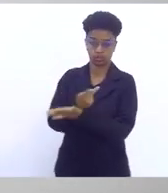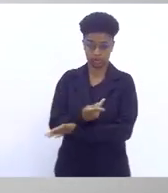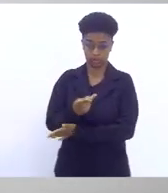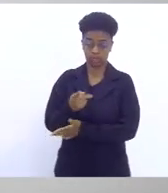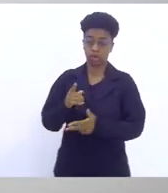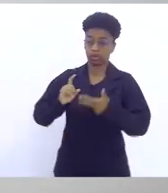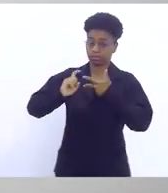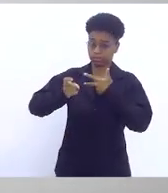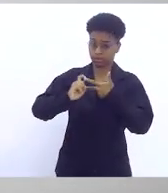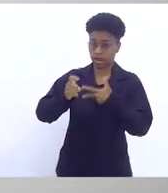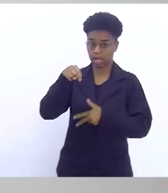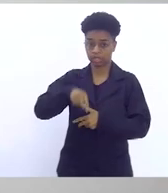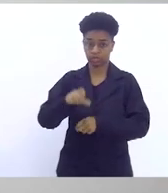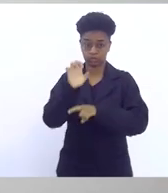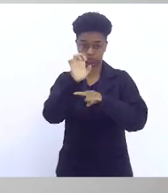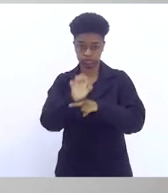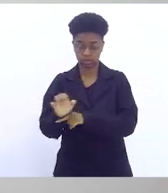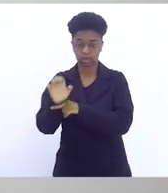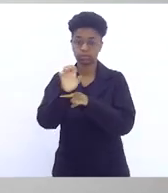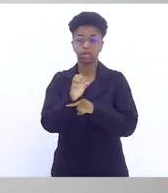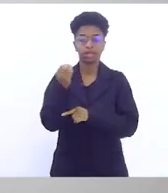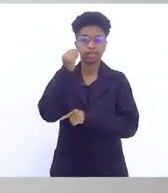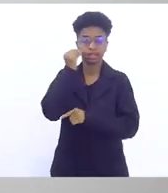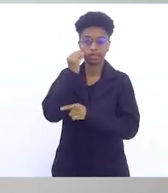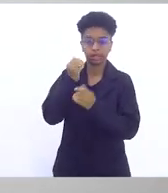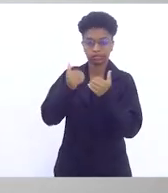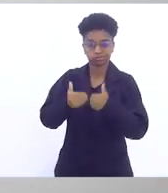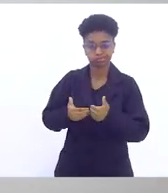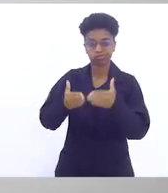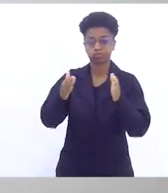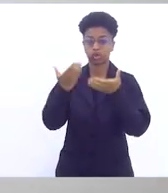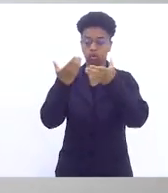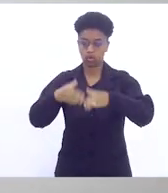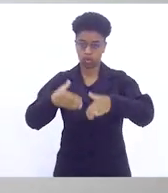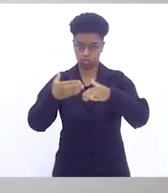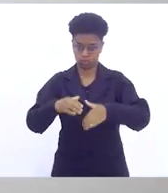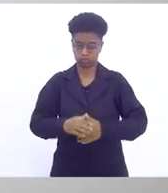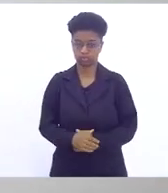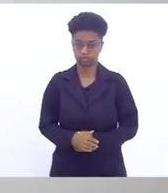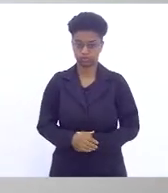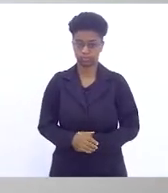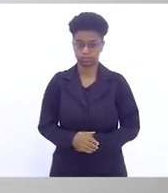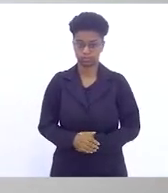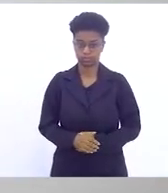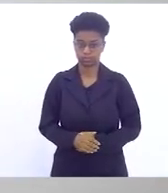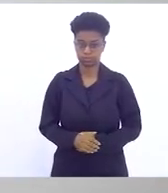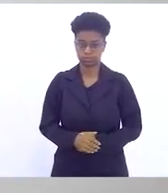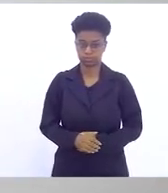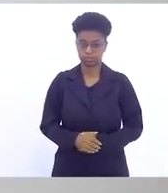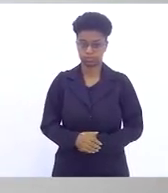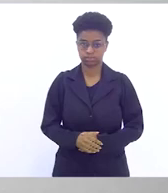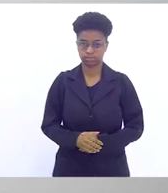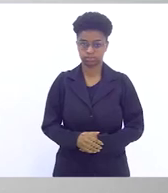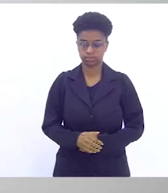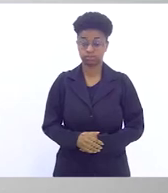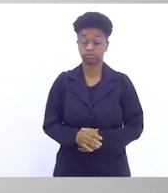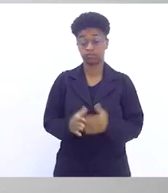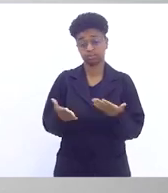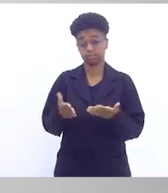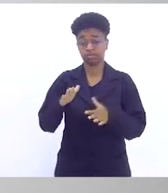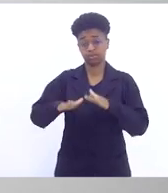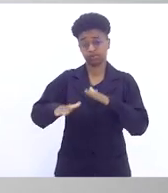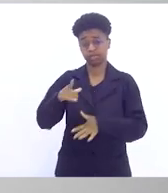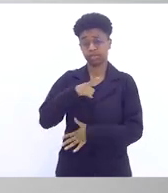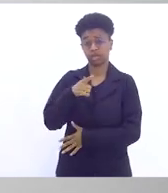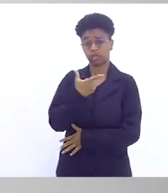executivo do Estado de abertura de concurso público que deve ter aí